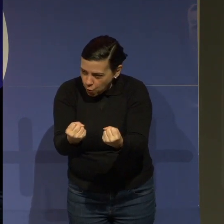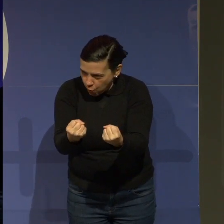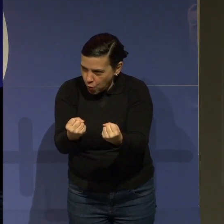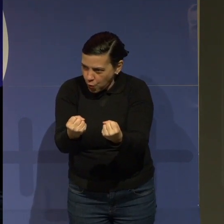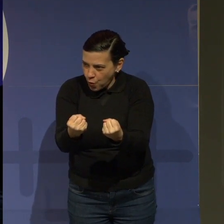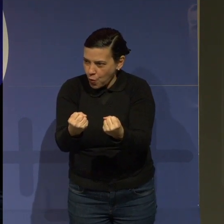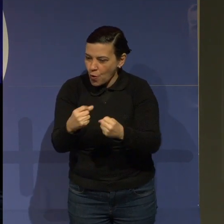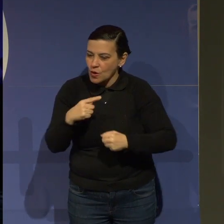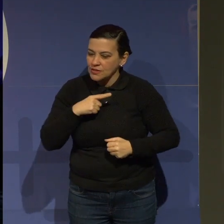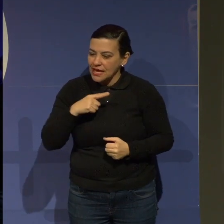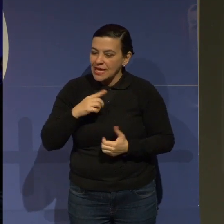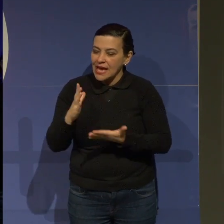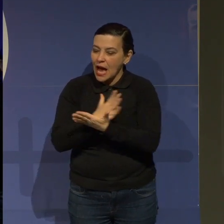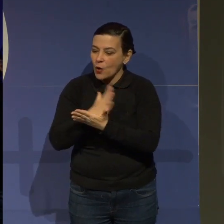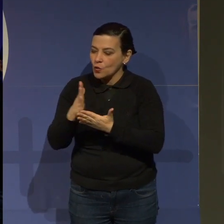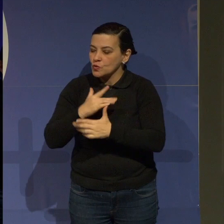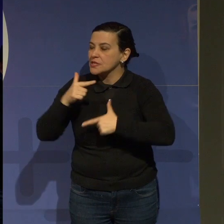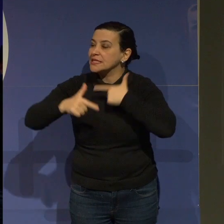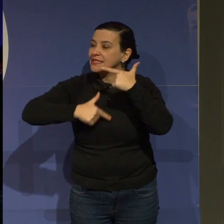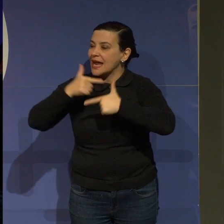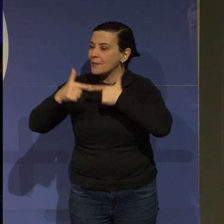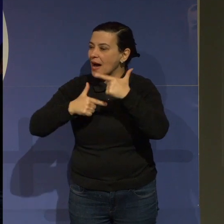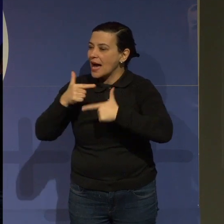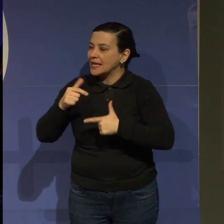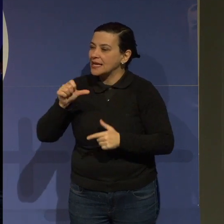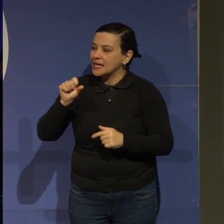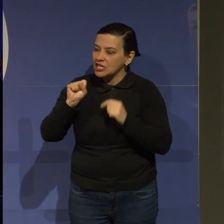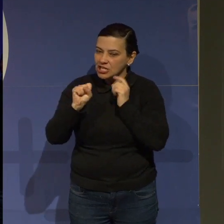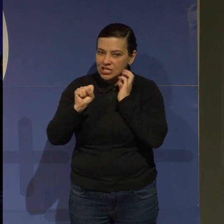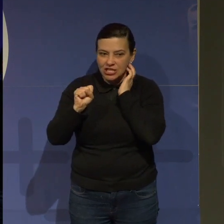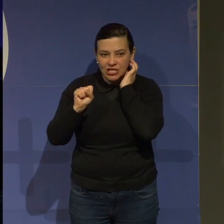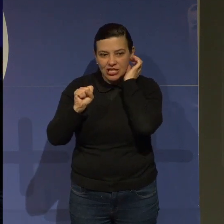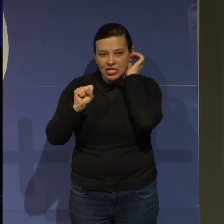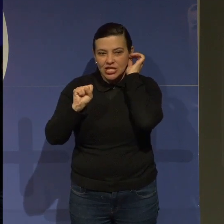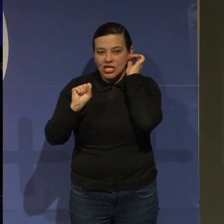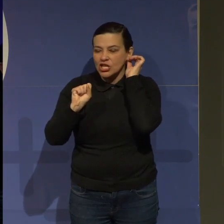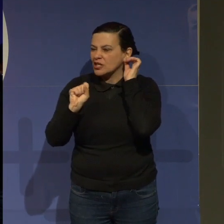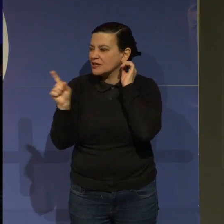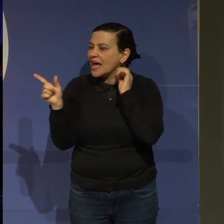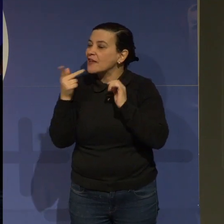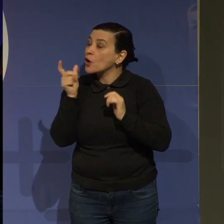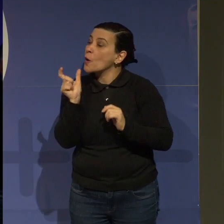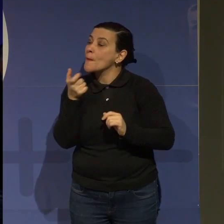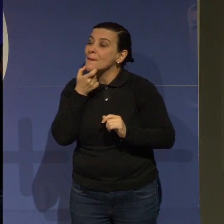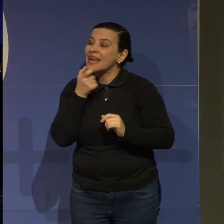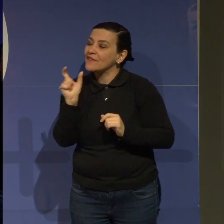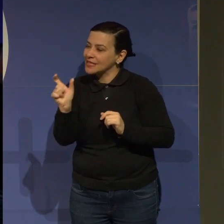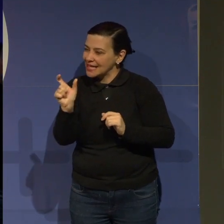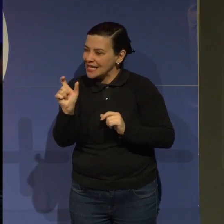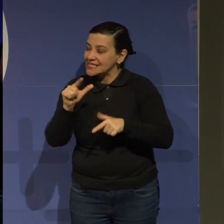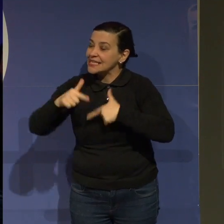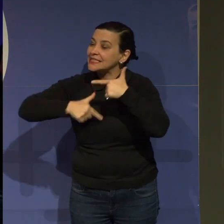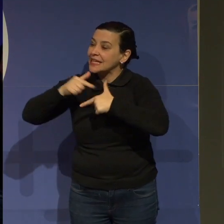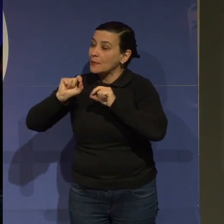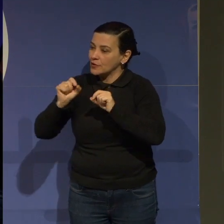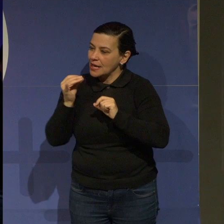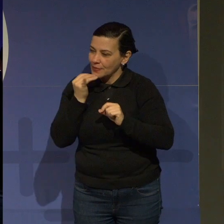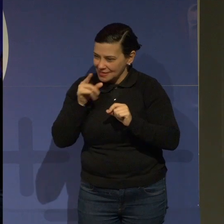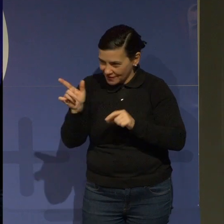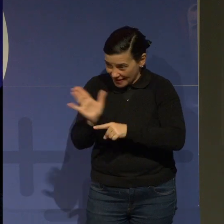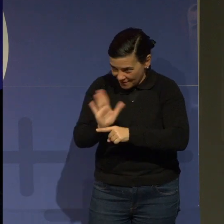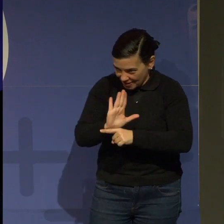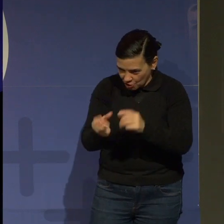com social? Então, gente, social, quando você coloca a legenda em vídeo, aumenta muito o